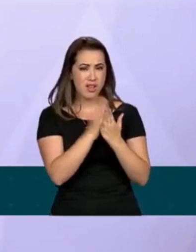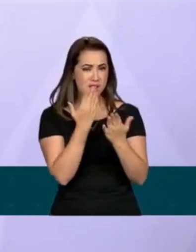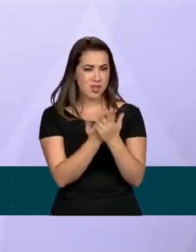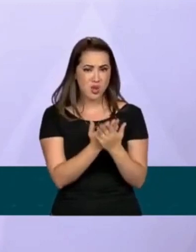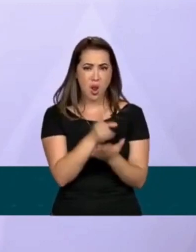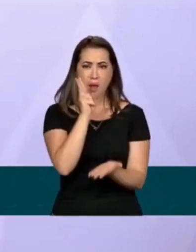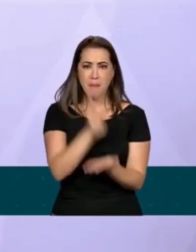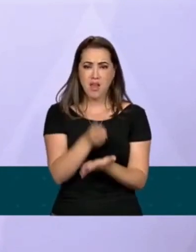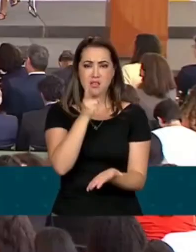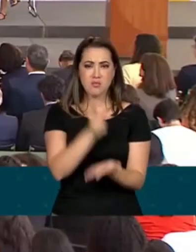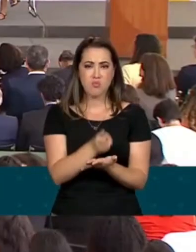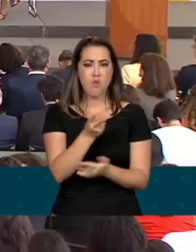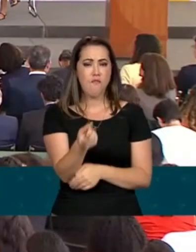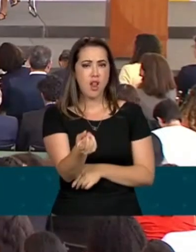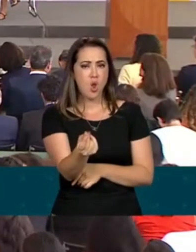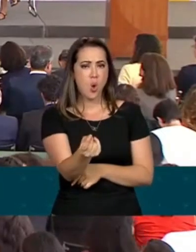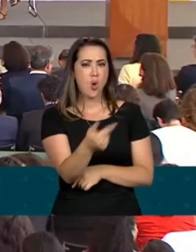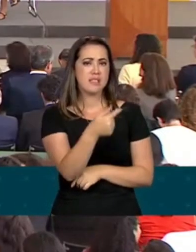nesse país.